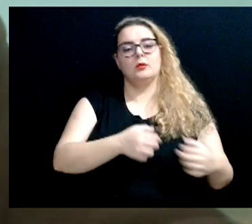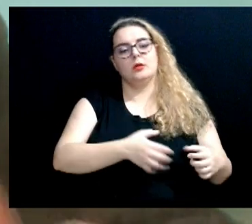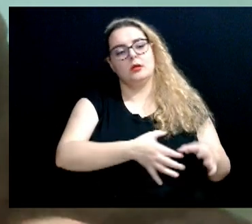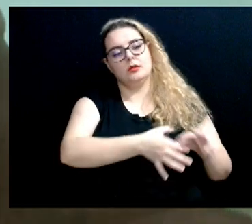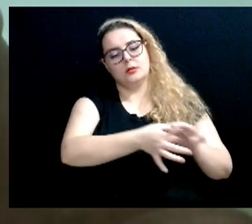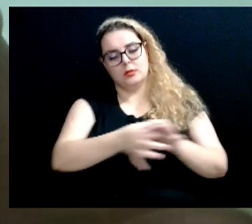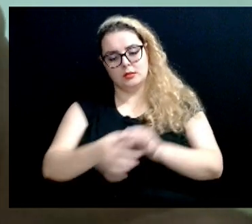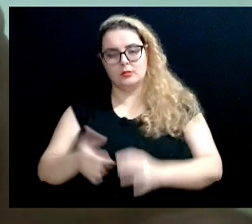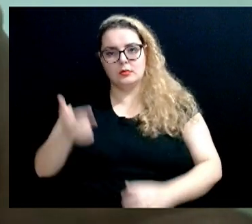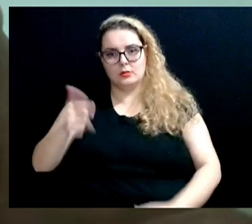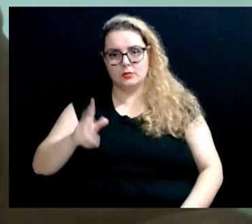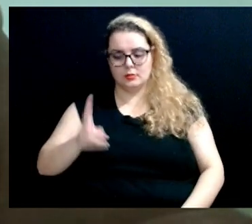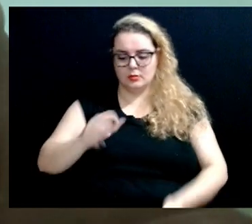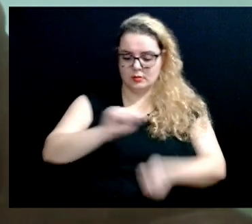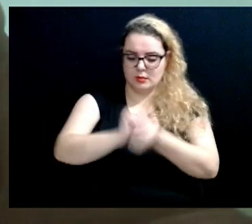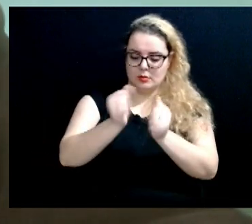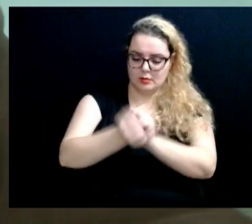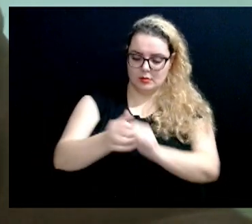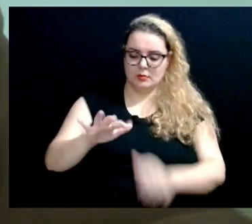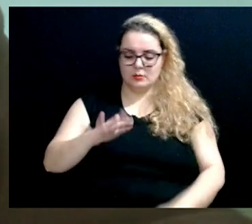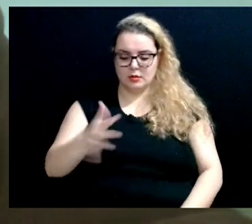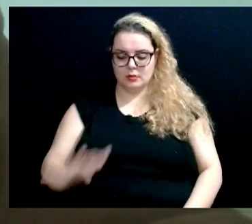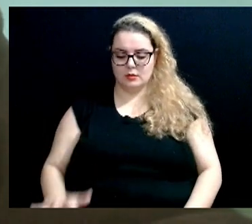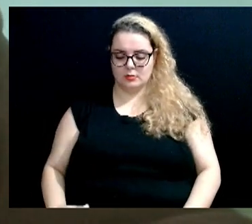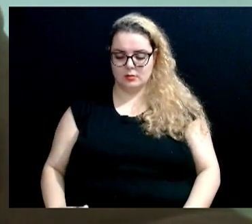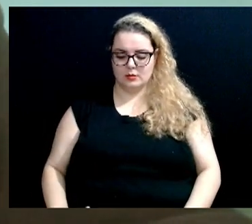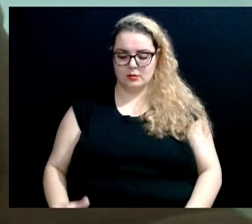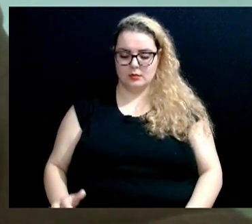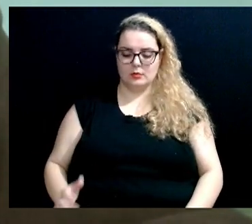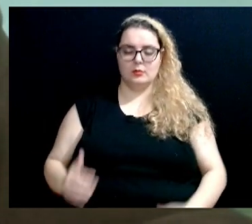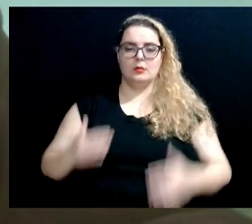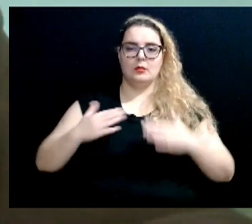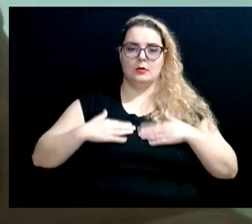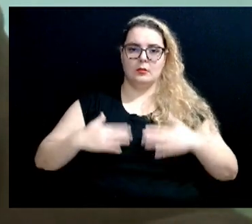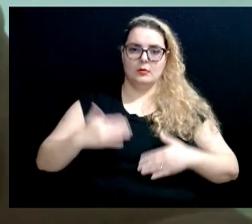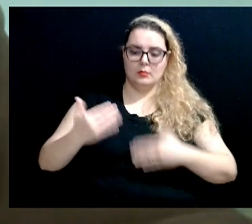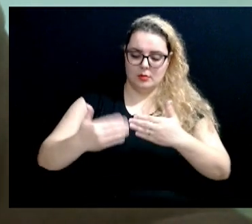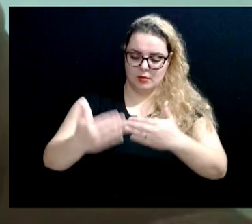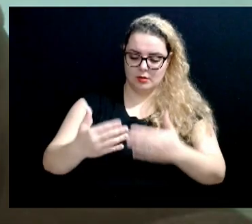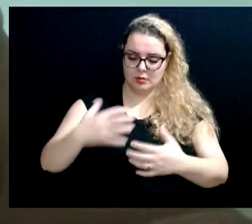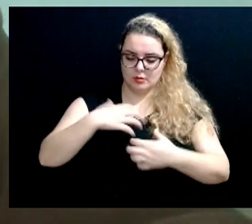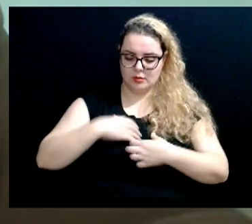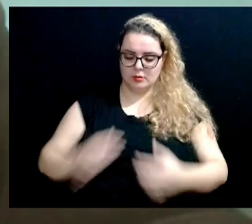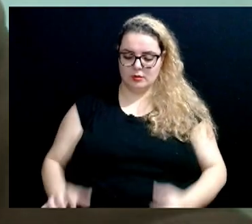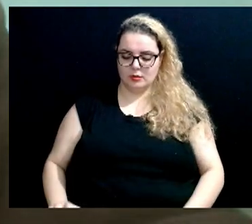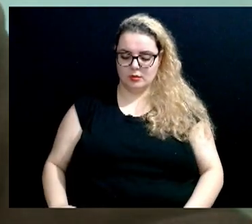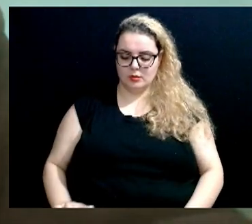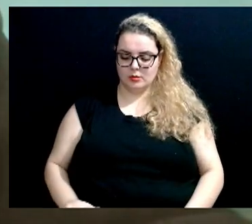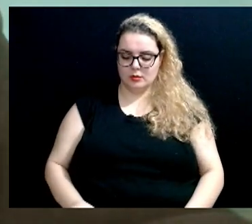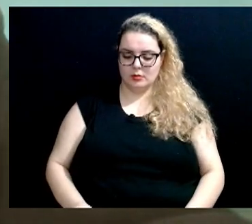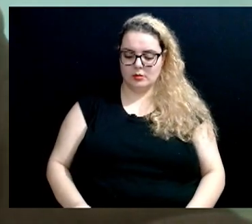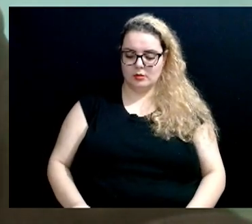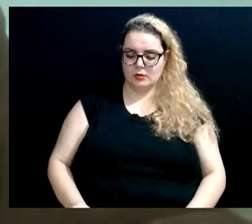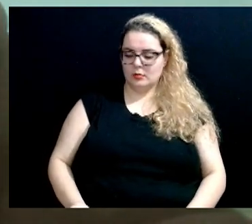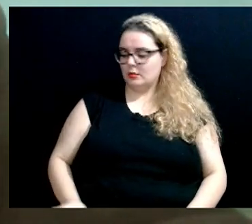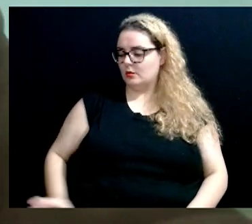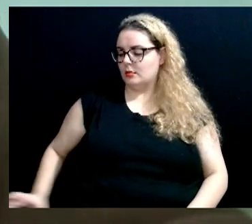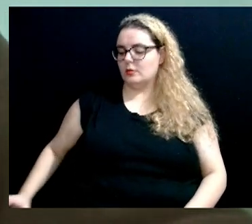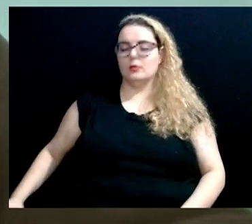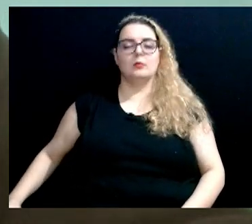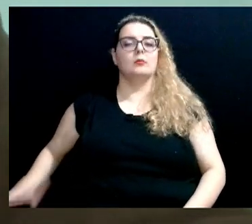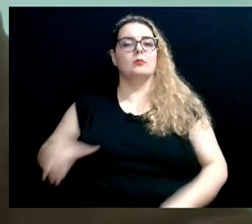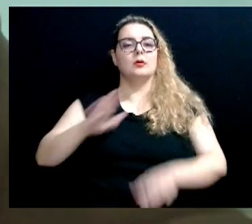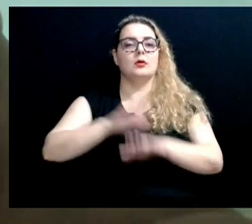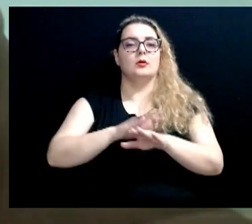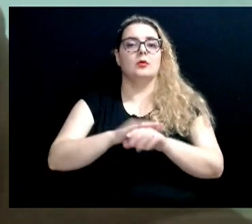menos adequados, para manter essa fisiologia de uma forma muito mais funcional. Ou seja, eu tenho um risco